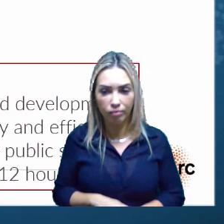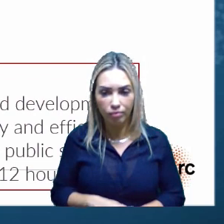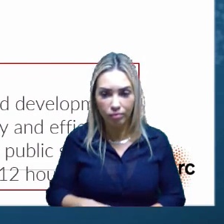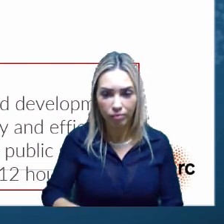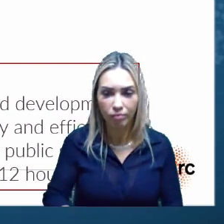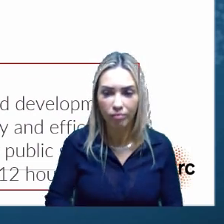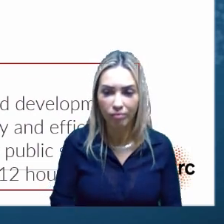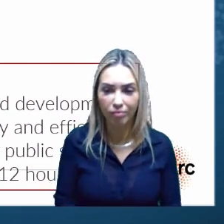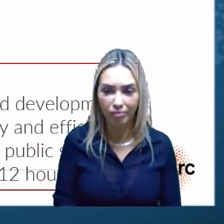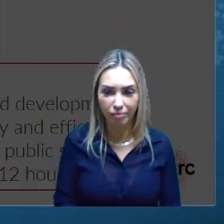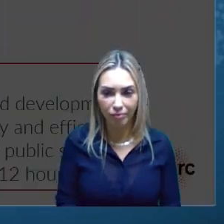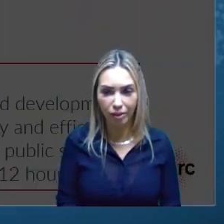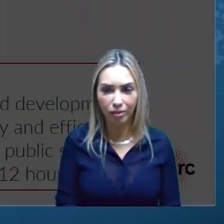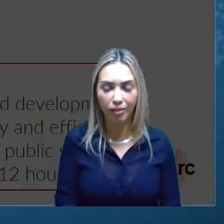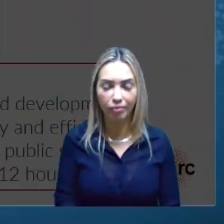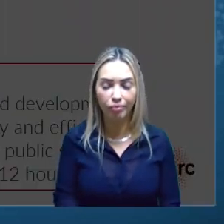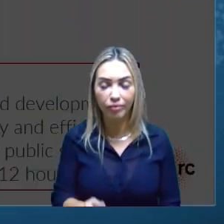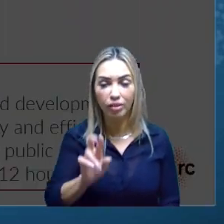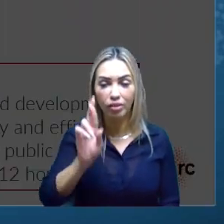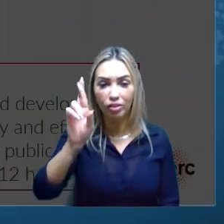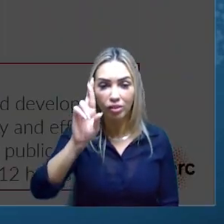O chefe